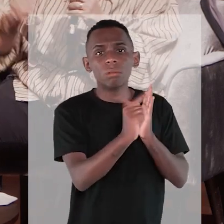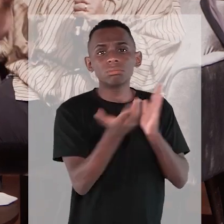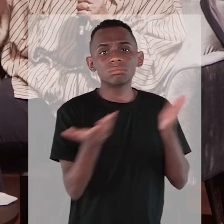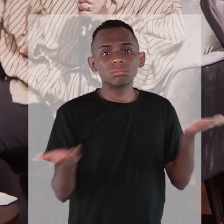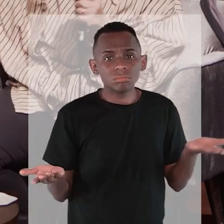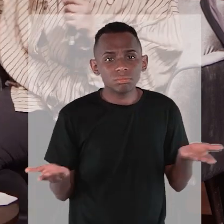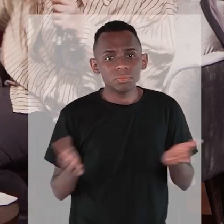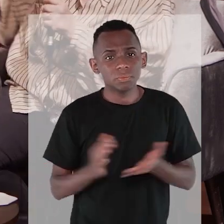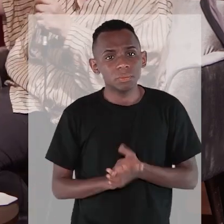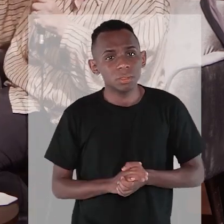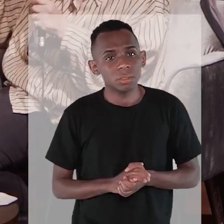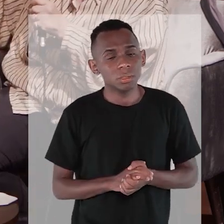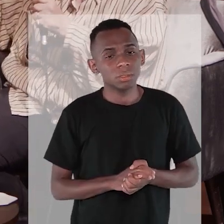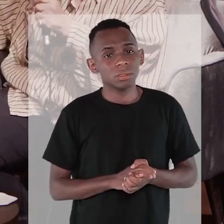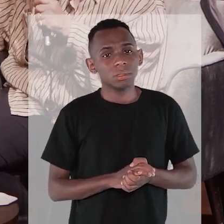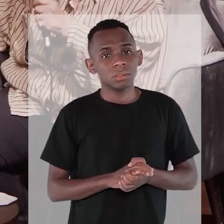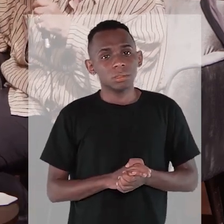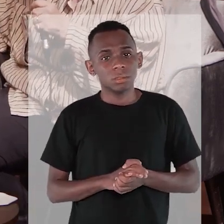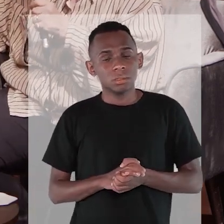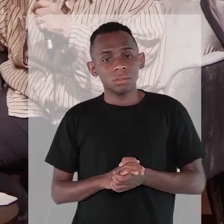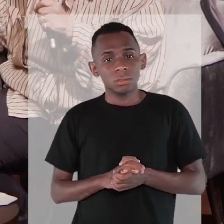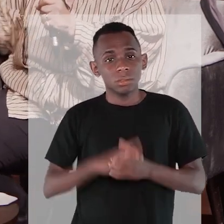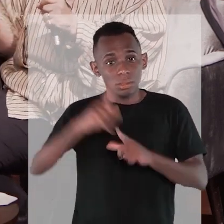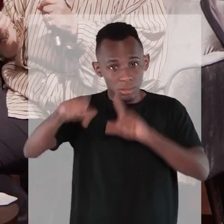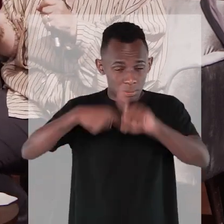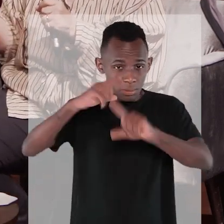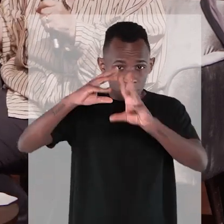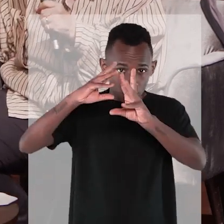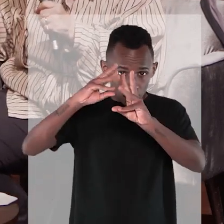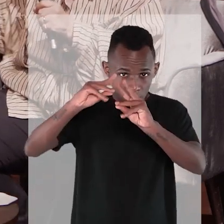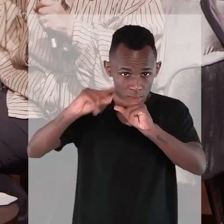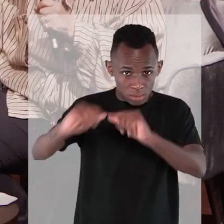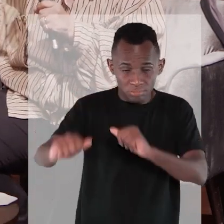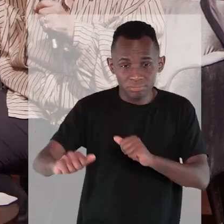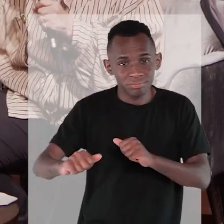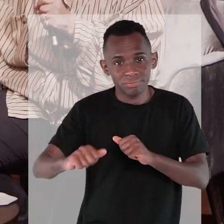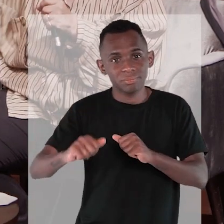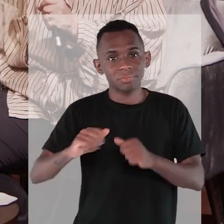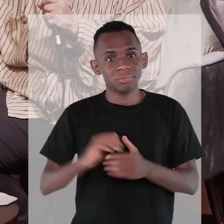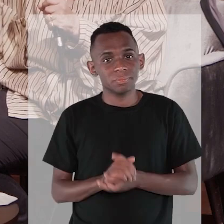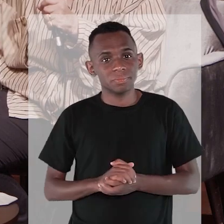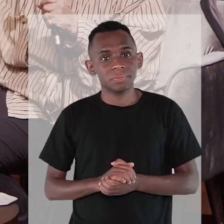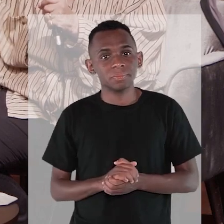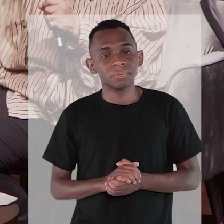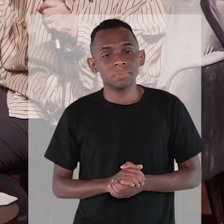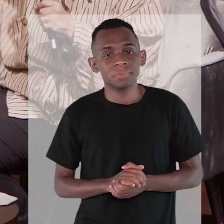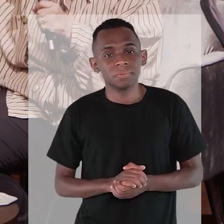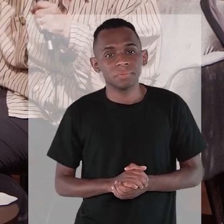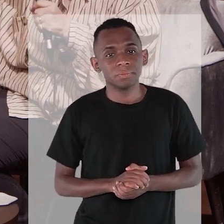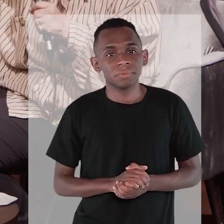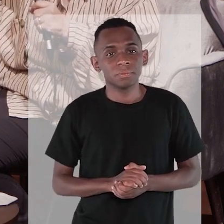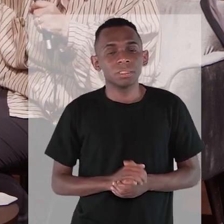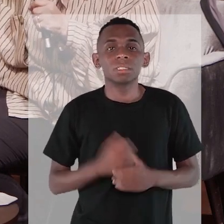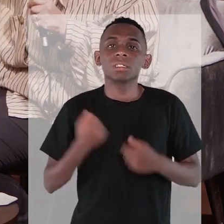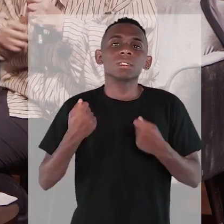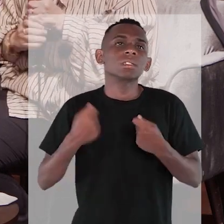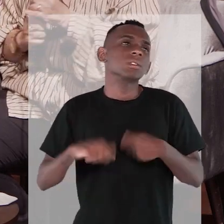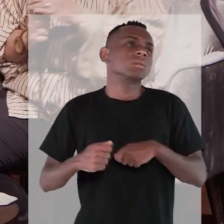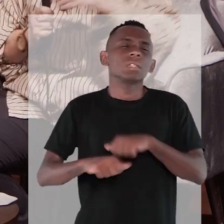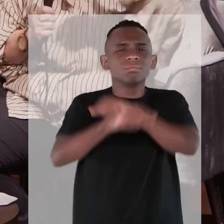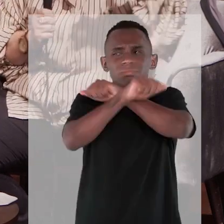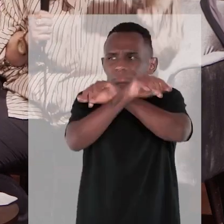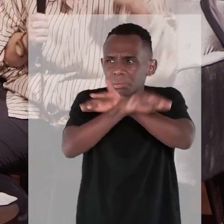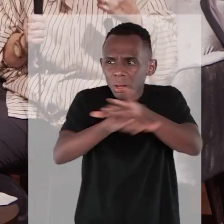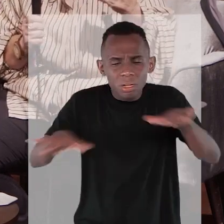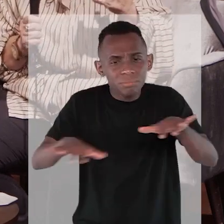Tá? Ela sai do ar, né? Em seguida, não dá muito tempo, não tem uma repercussão, porque